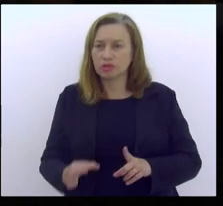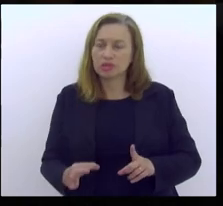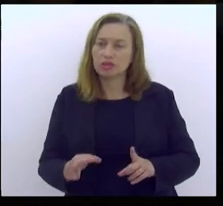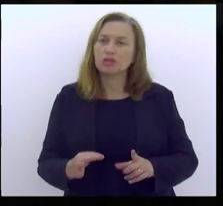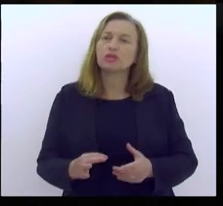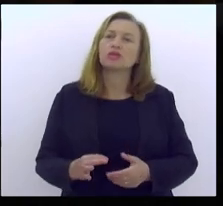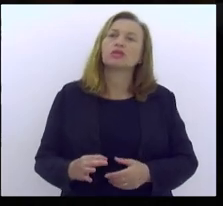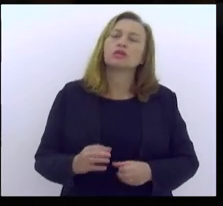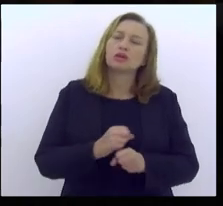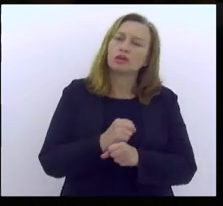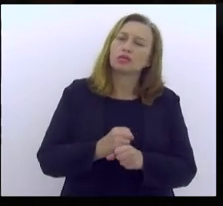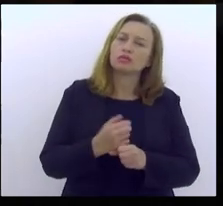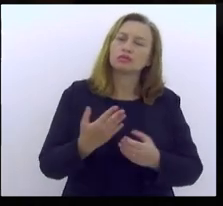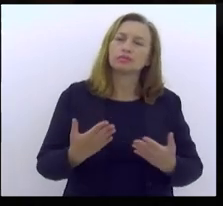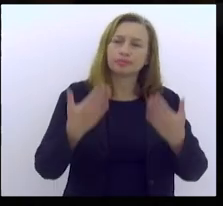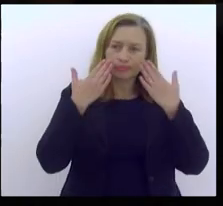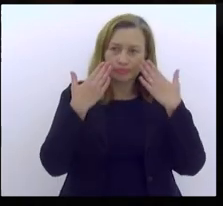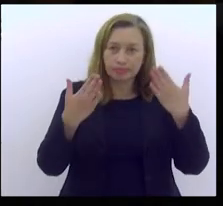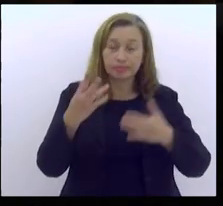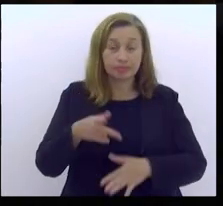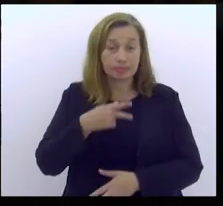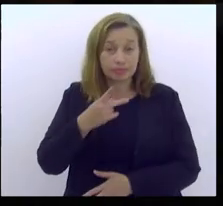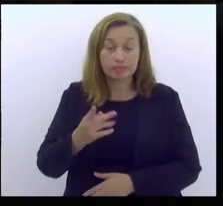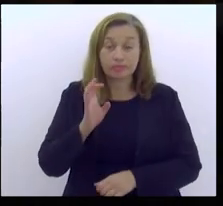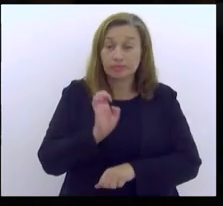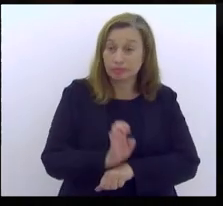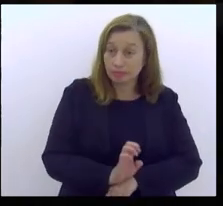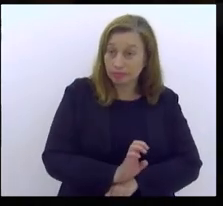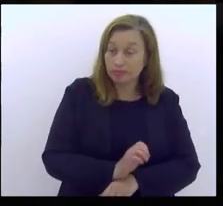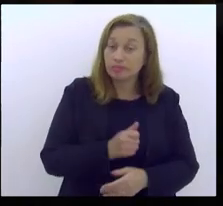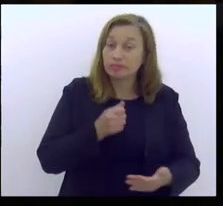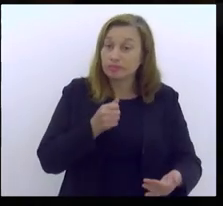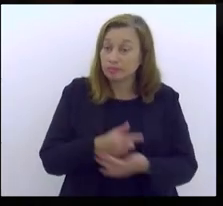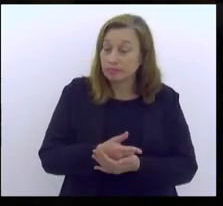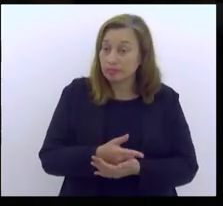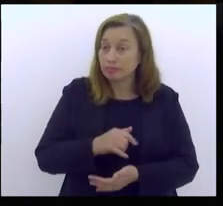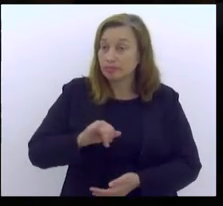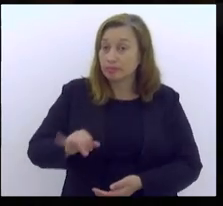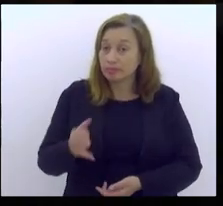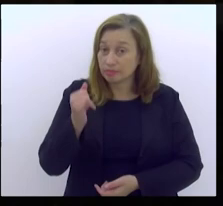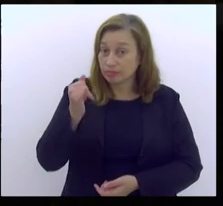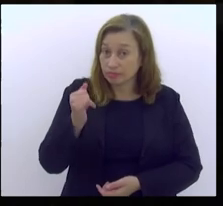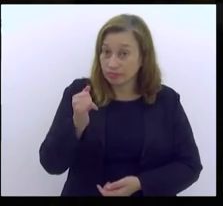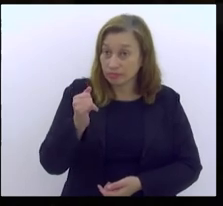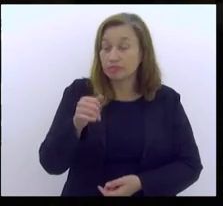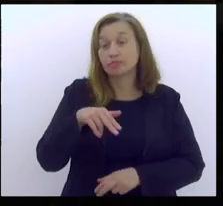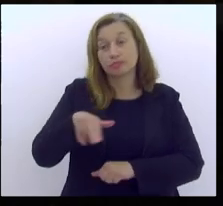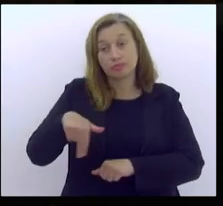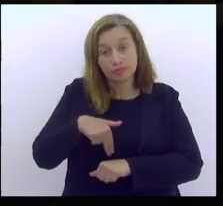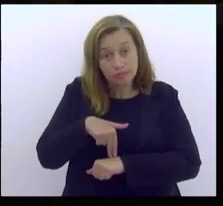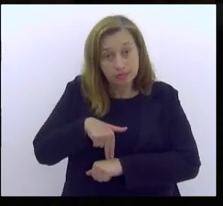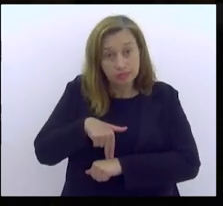isso representa dizer que o Estado está pagando de juros reais à União